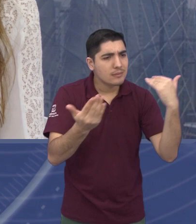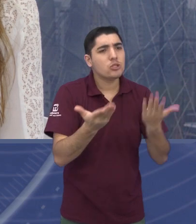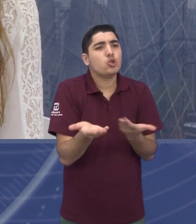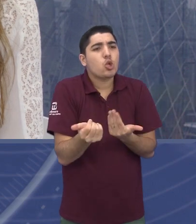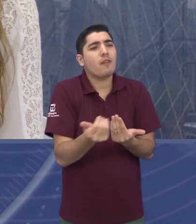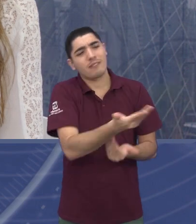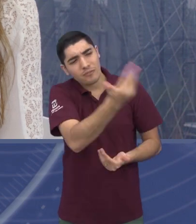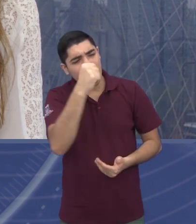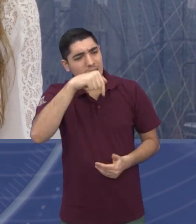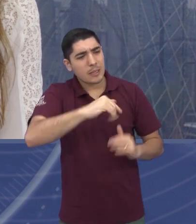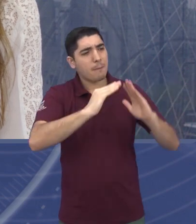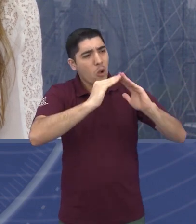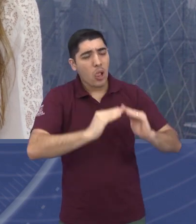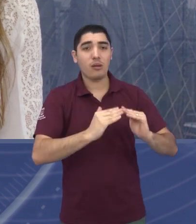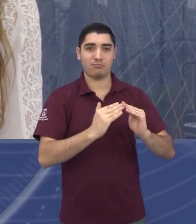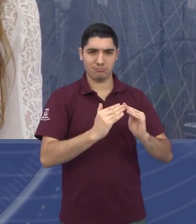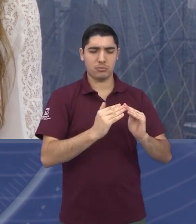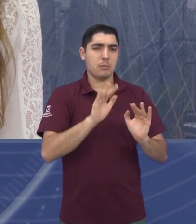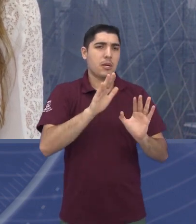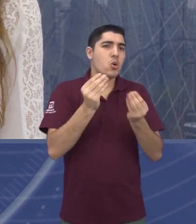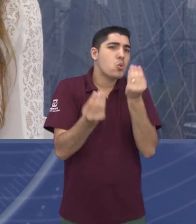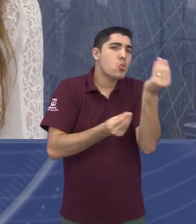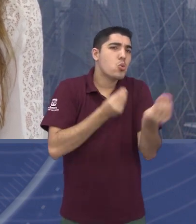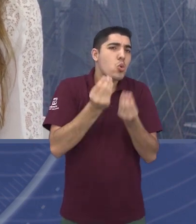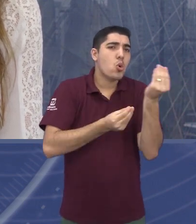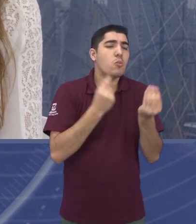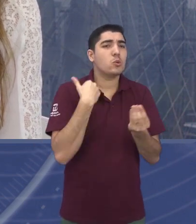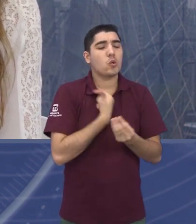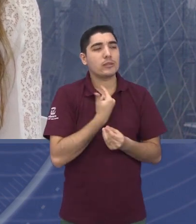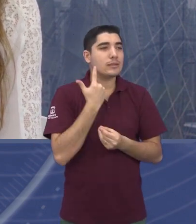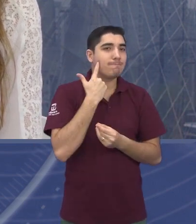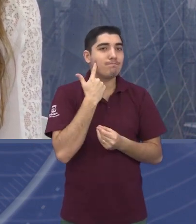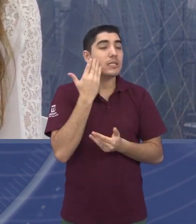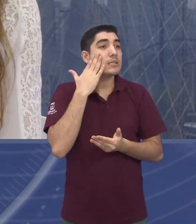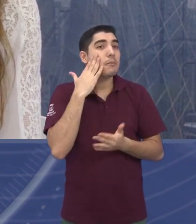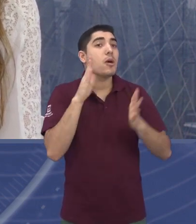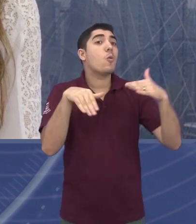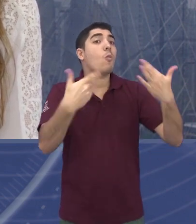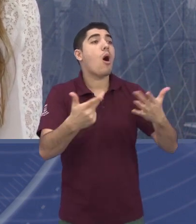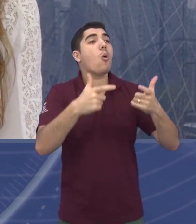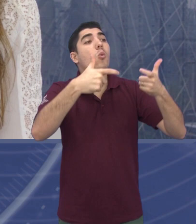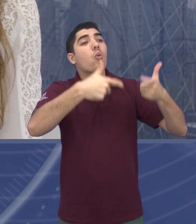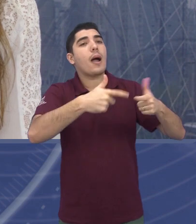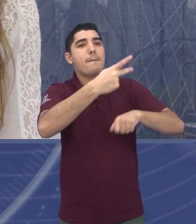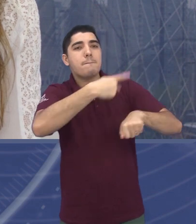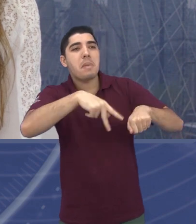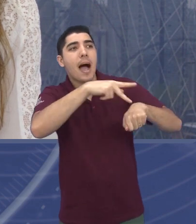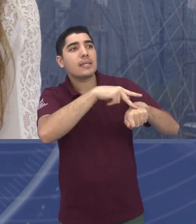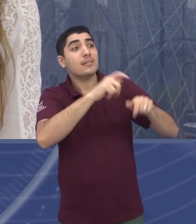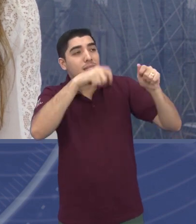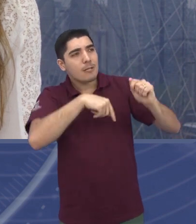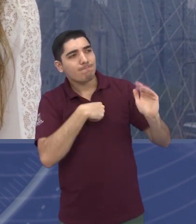também. Como que a gente poderia, qual modelo que a gente deveria seguir, se é que tem um, assim, pelo